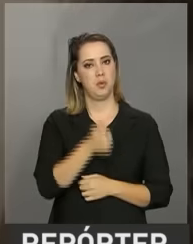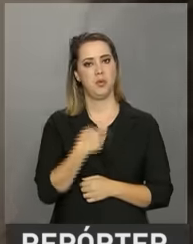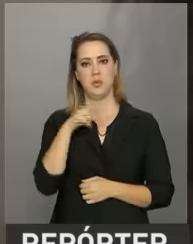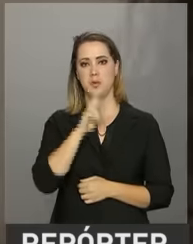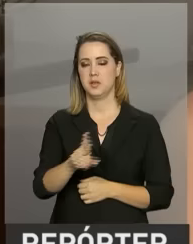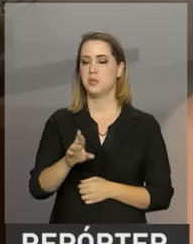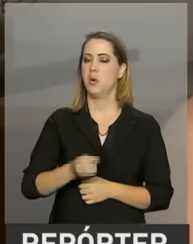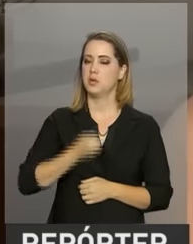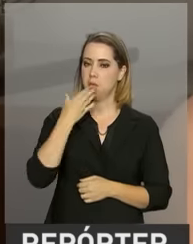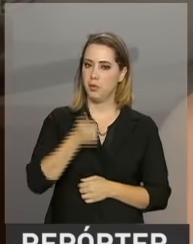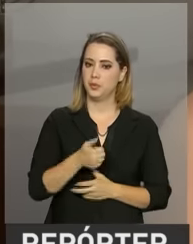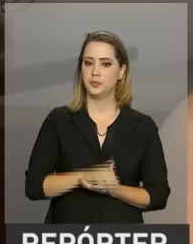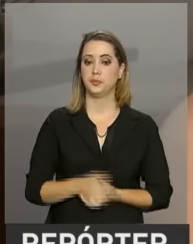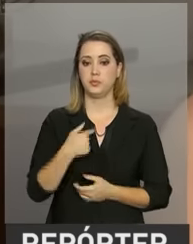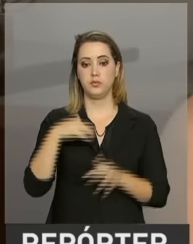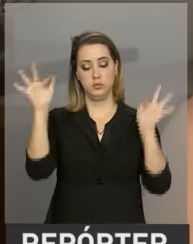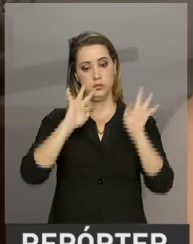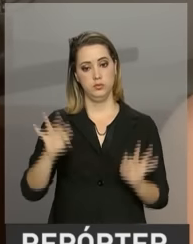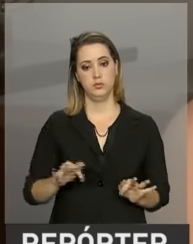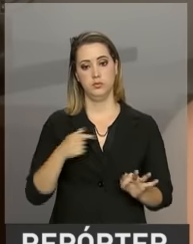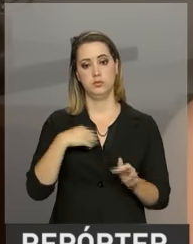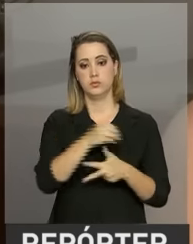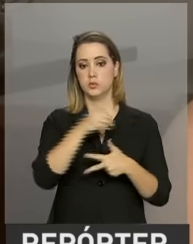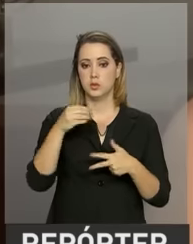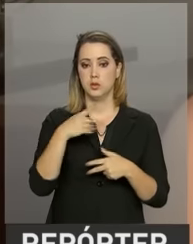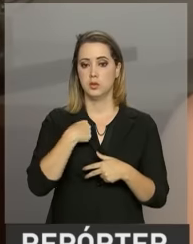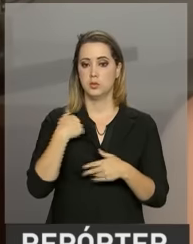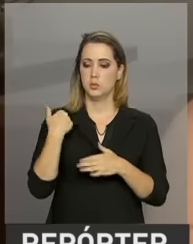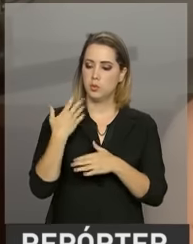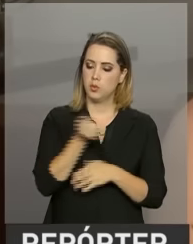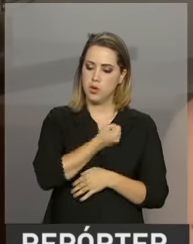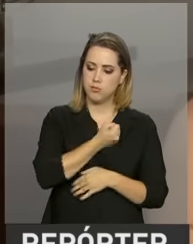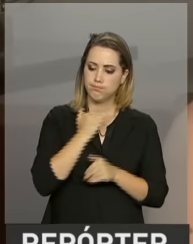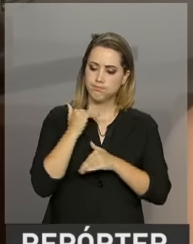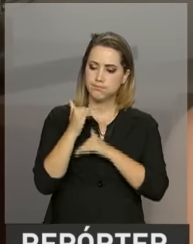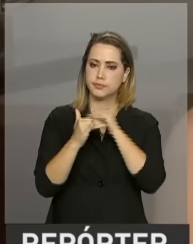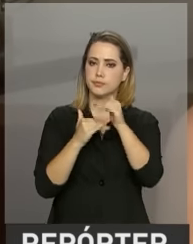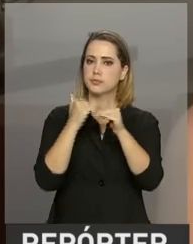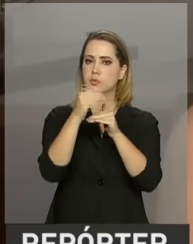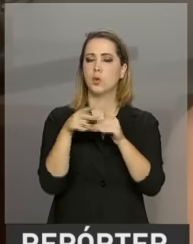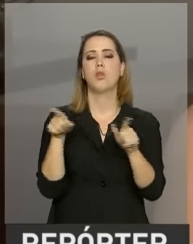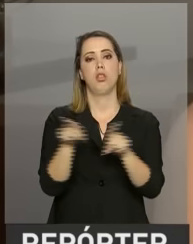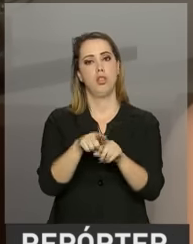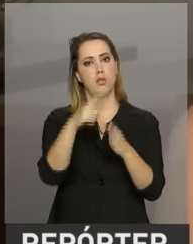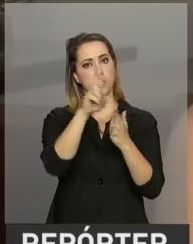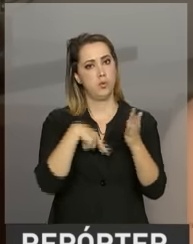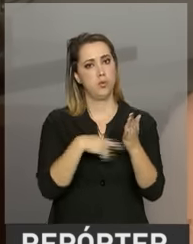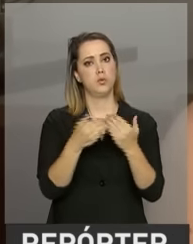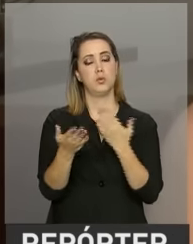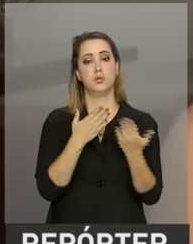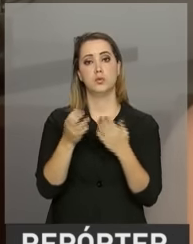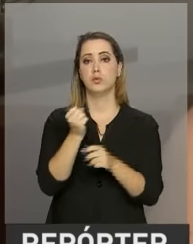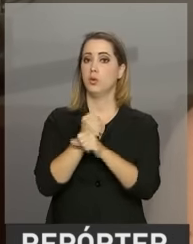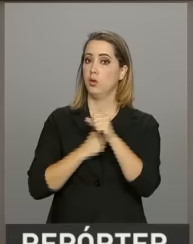foi nada mal eu fiquei bastante feliz por eu ter evoluído né em todas as áreas incluindo redação em relação